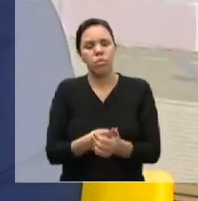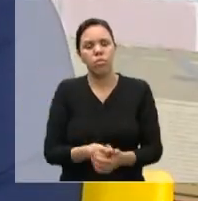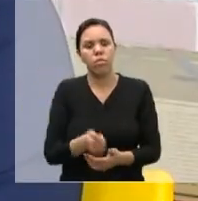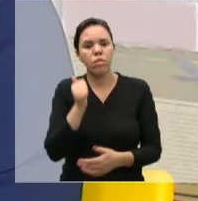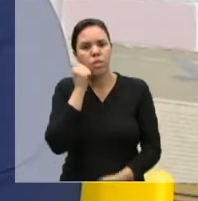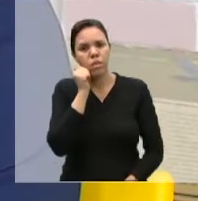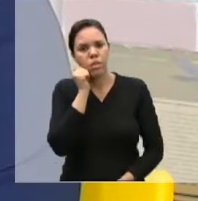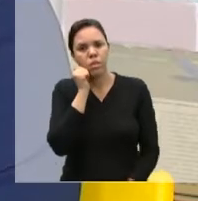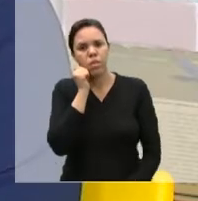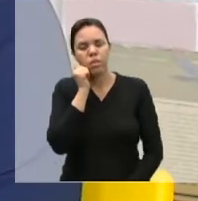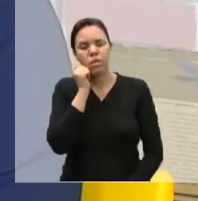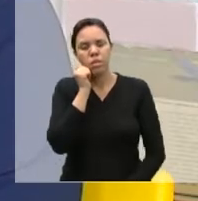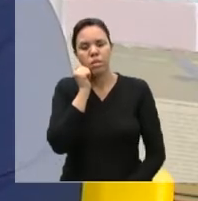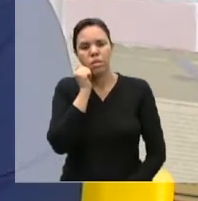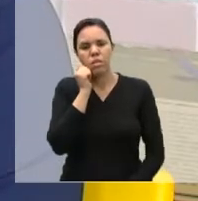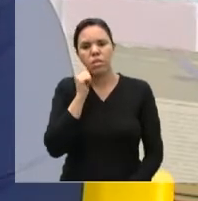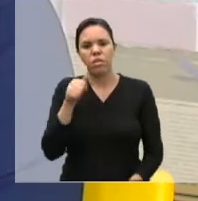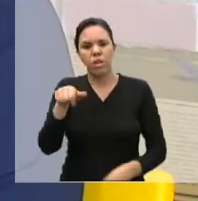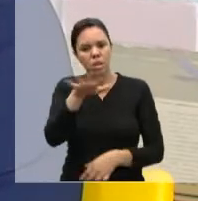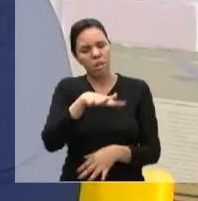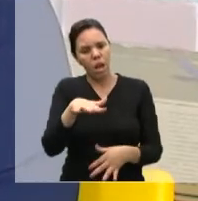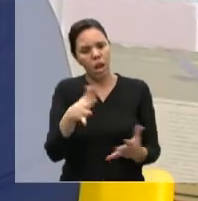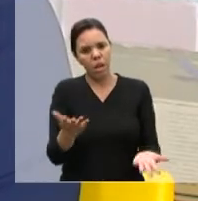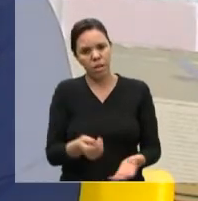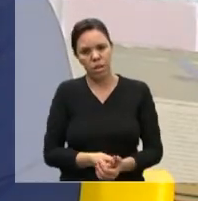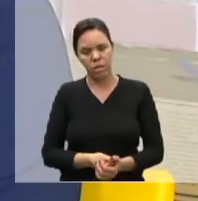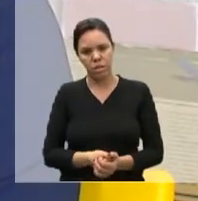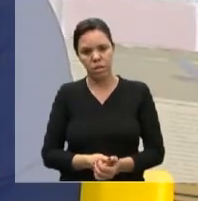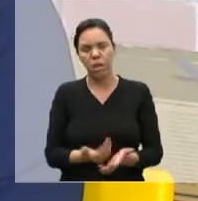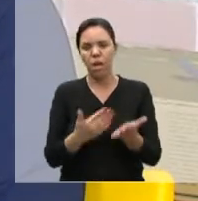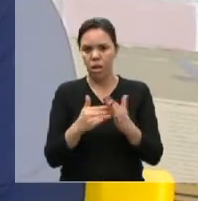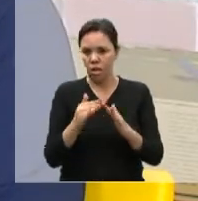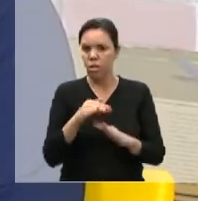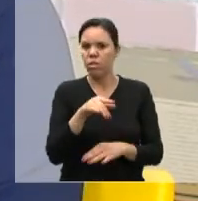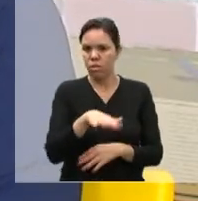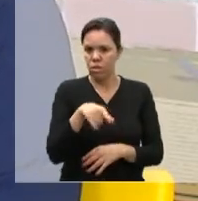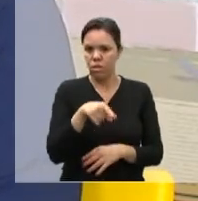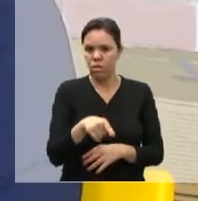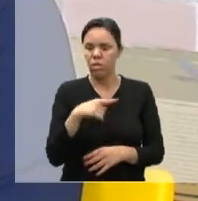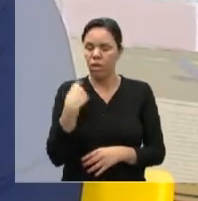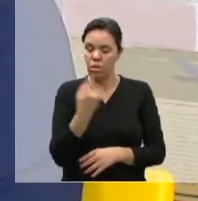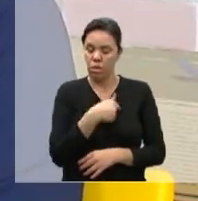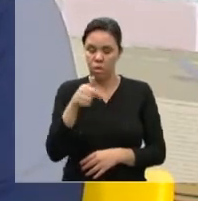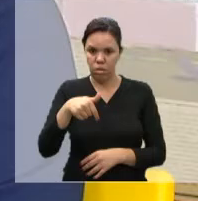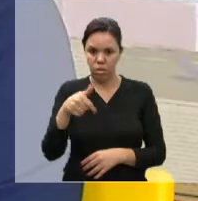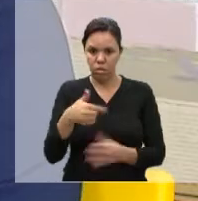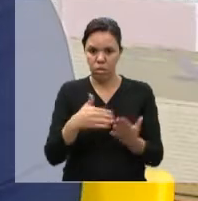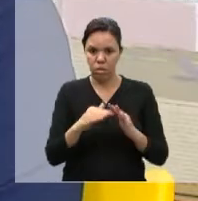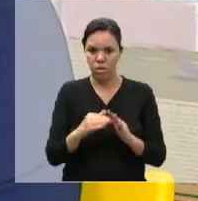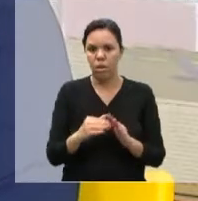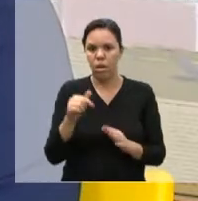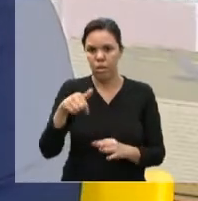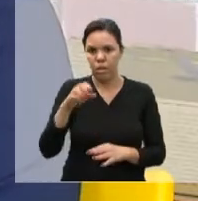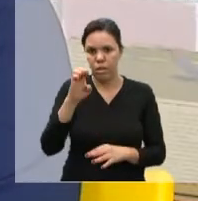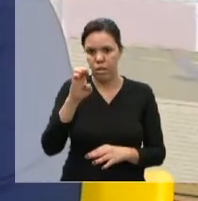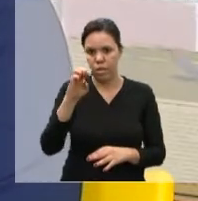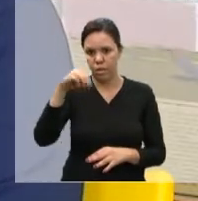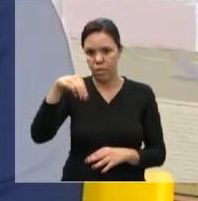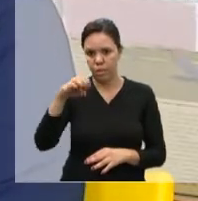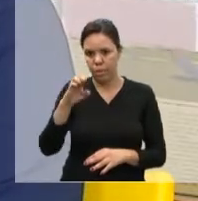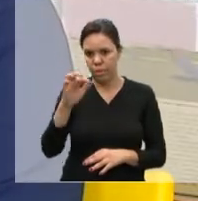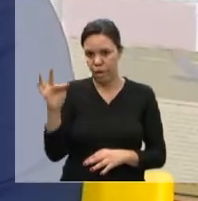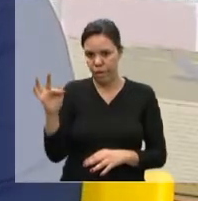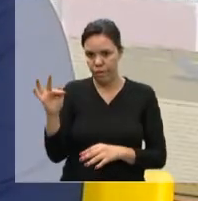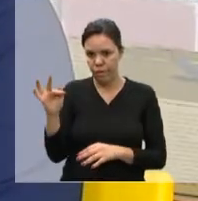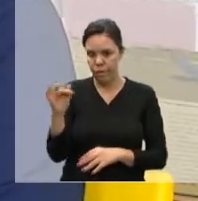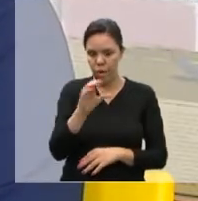pela MF-UZEL principalmente, né, que é a realidade em que trabalho, em que atuo, é um papel fundamental, principalmente por